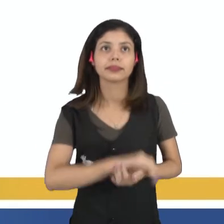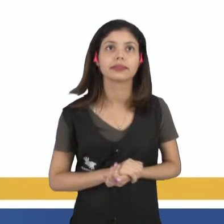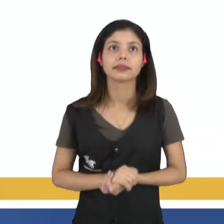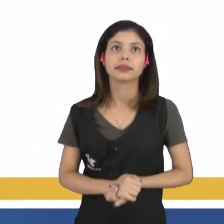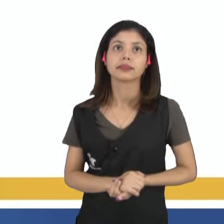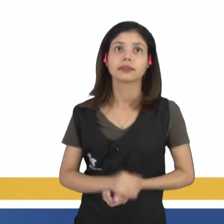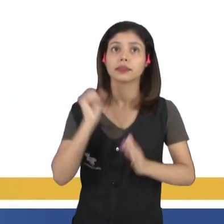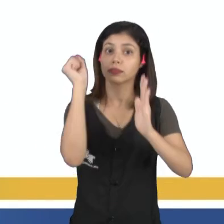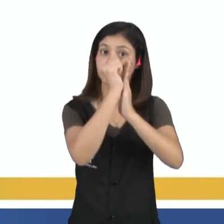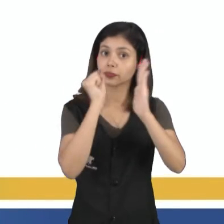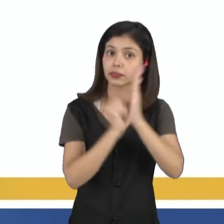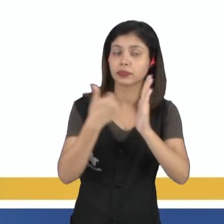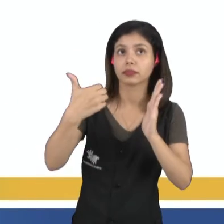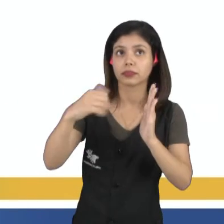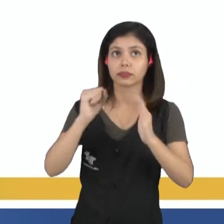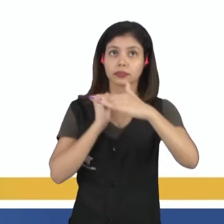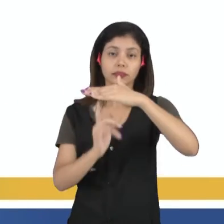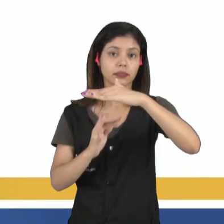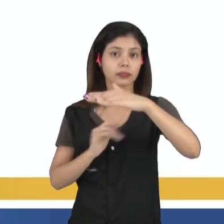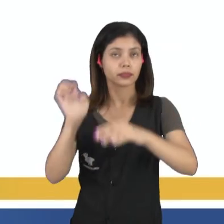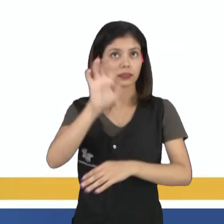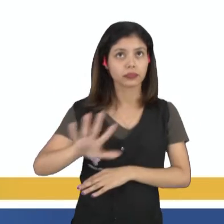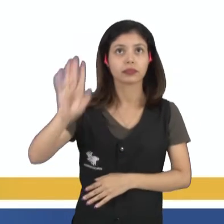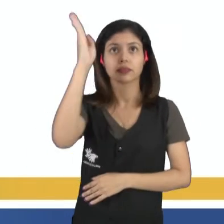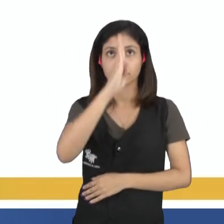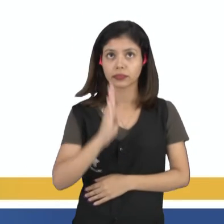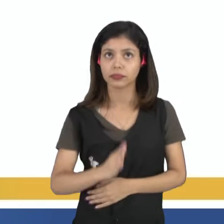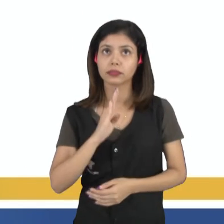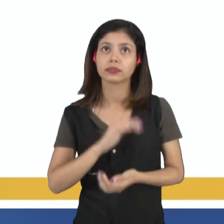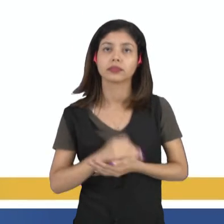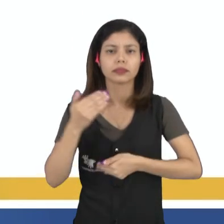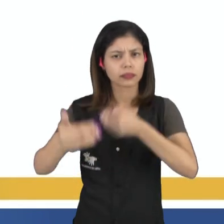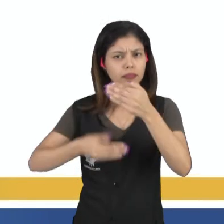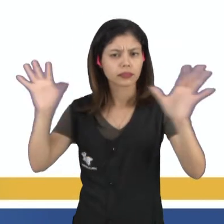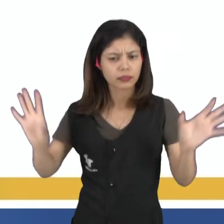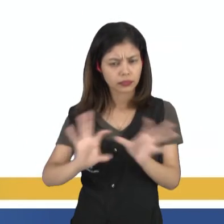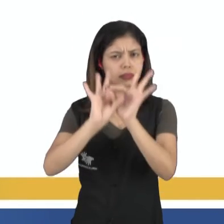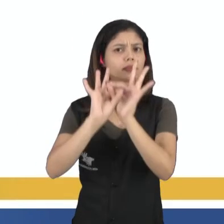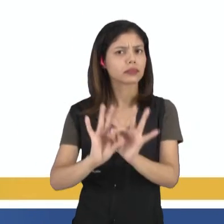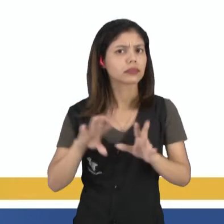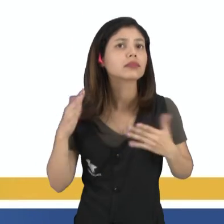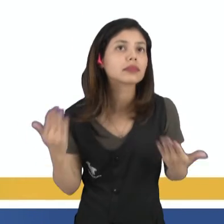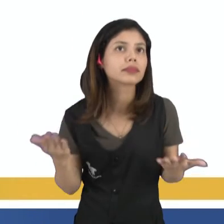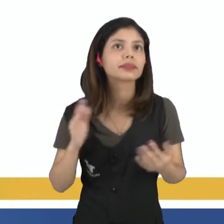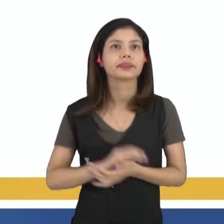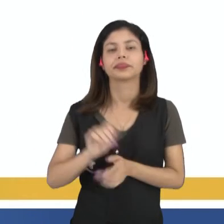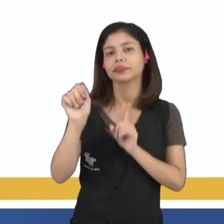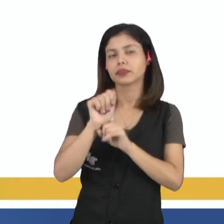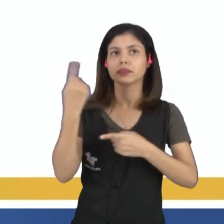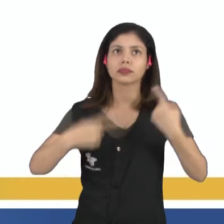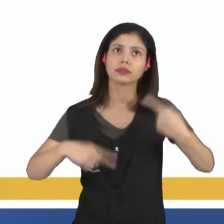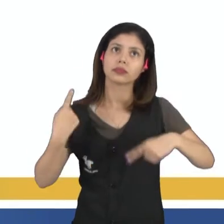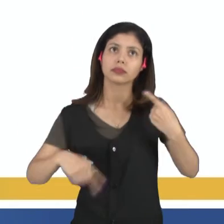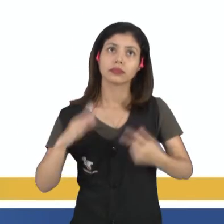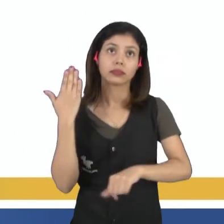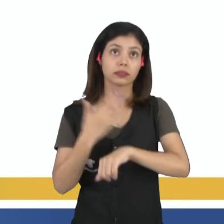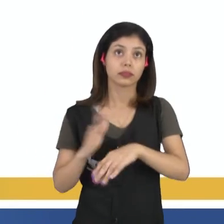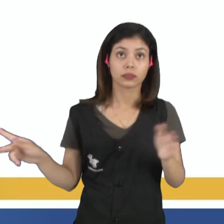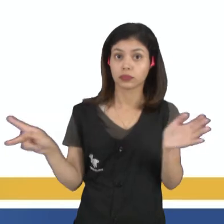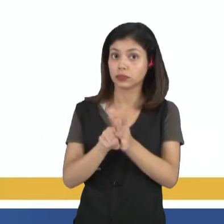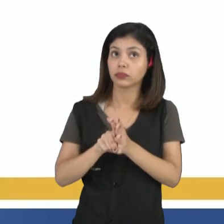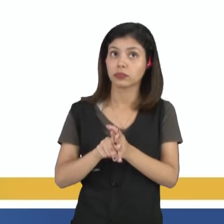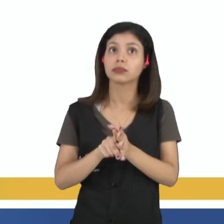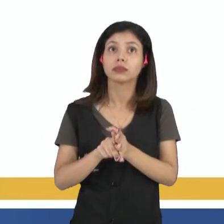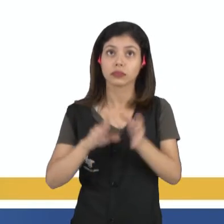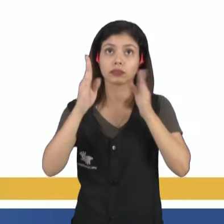vamos lá no século 19 a imigração europeia para o Brasil foi um processo ligado à a uma política